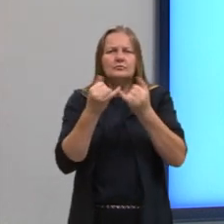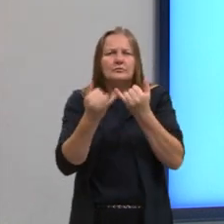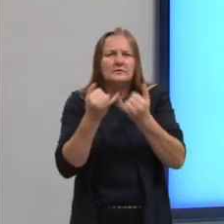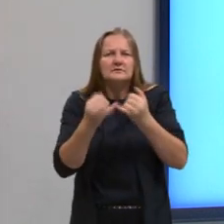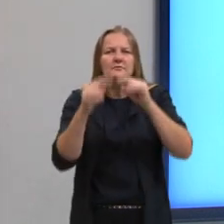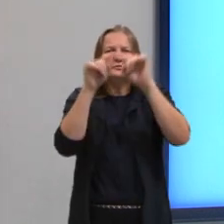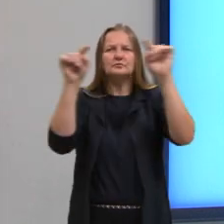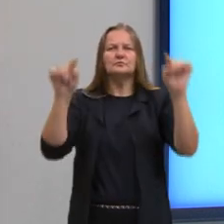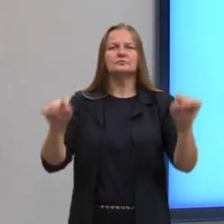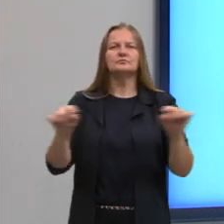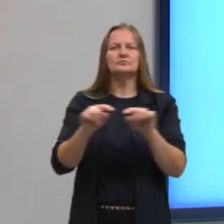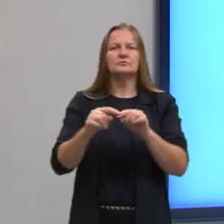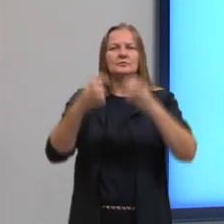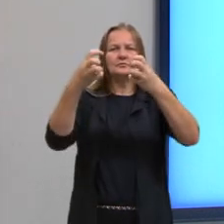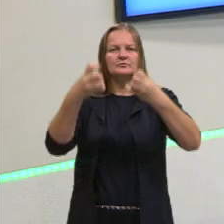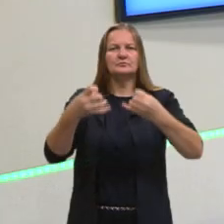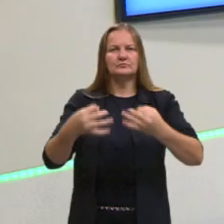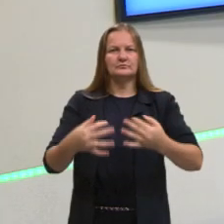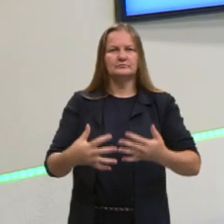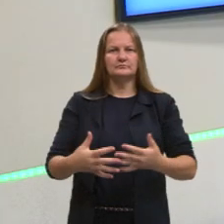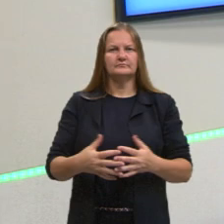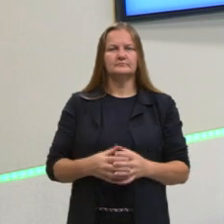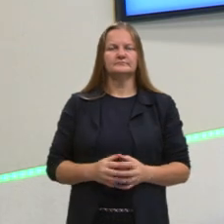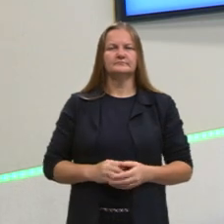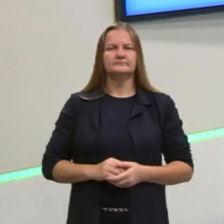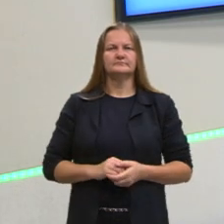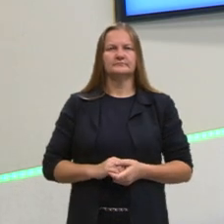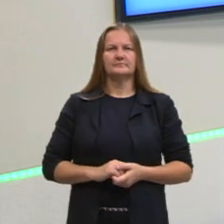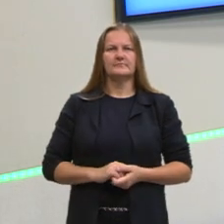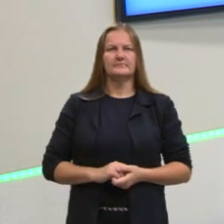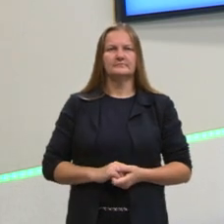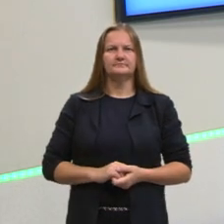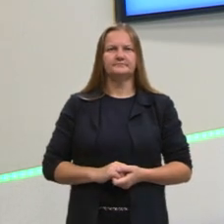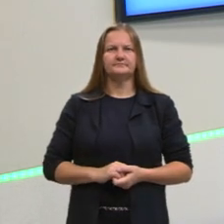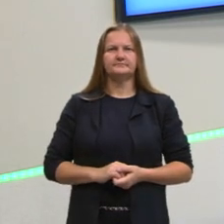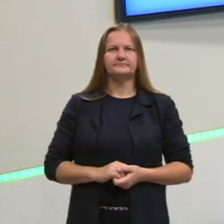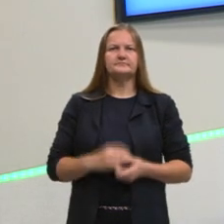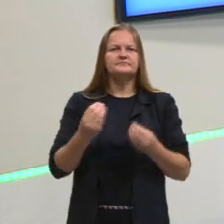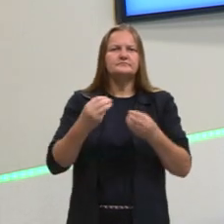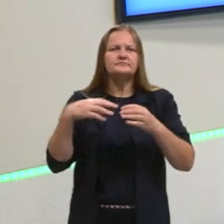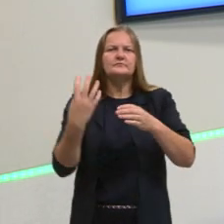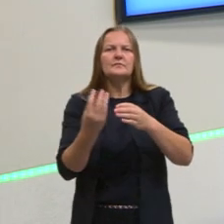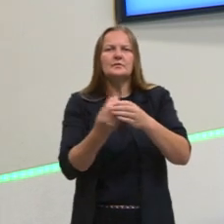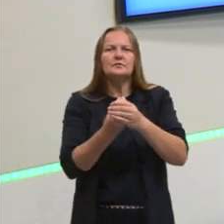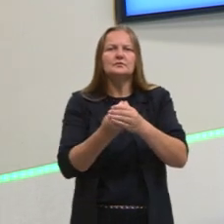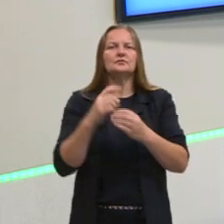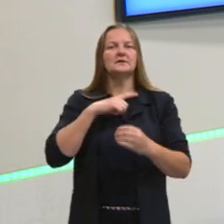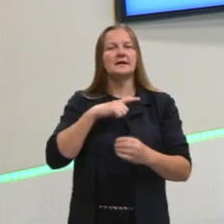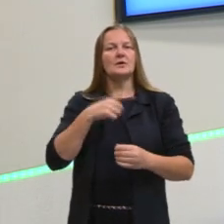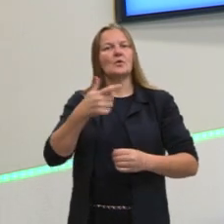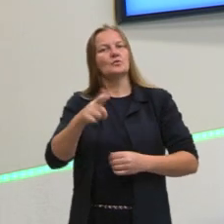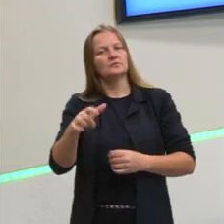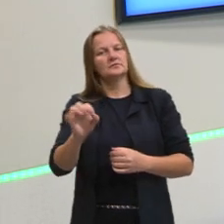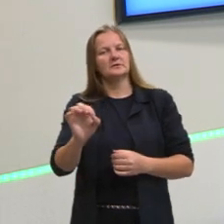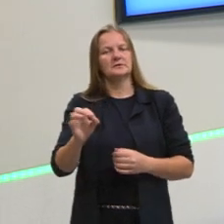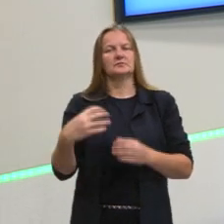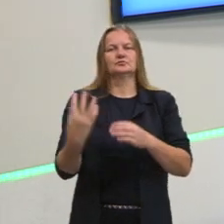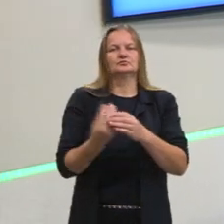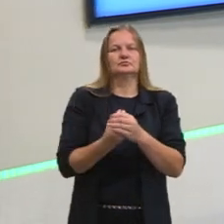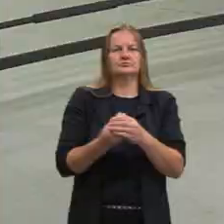para que a gente possa identificar o passo a passo de como verificar Então se um conjunto como tem outro ou